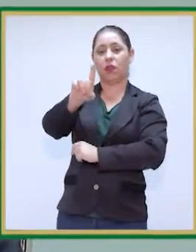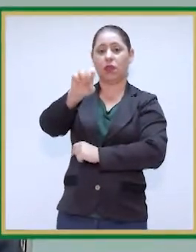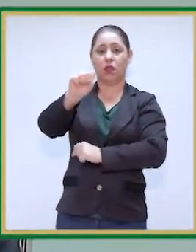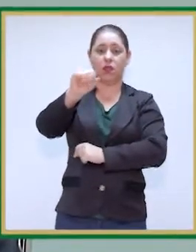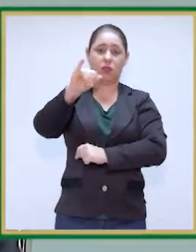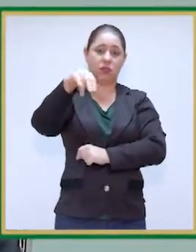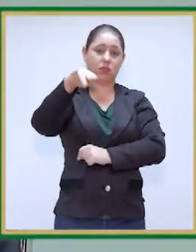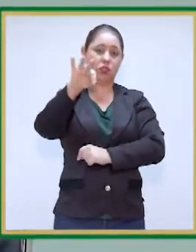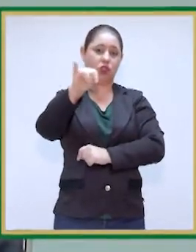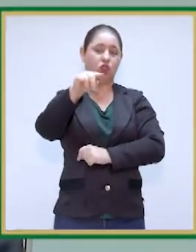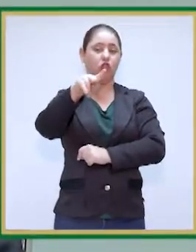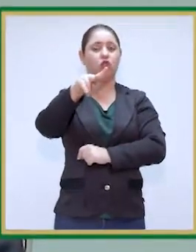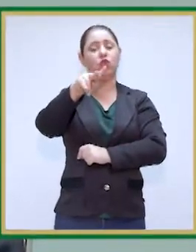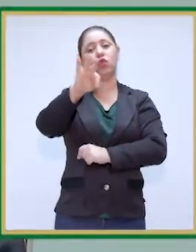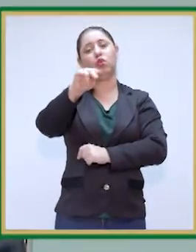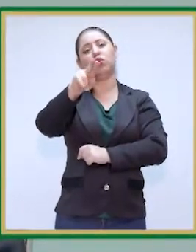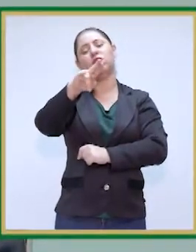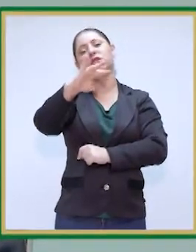desinstitucionalização dessas pessoas.